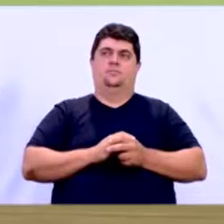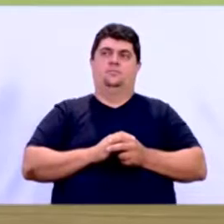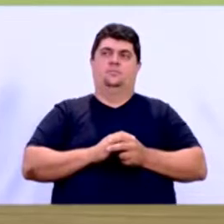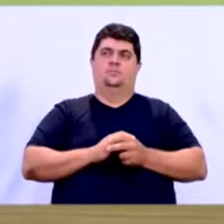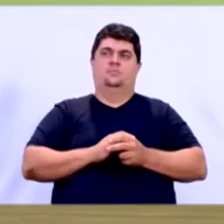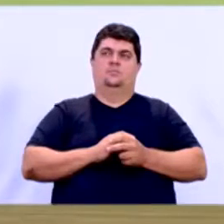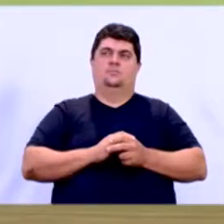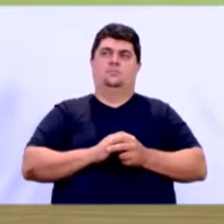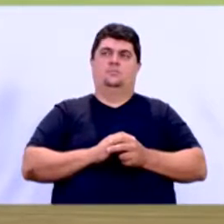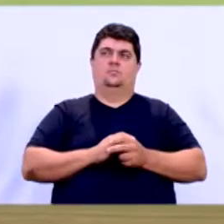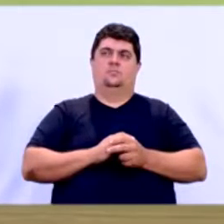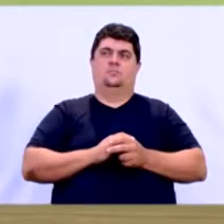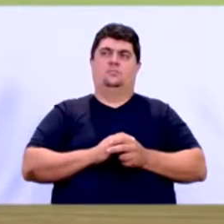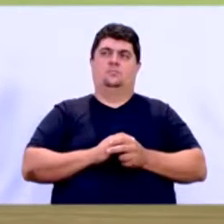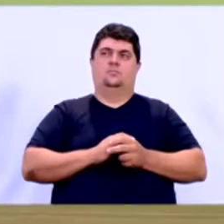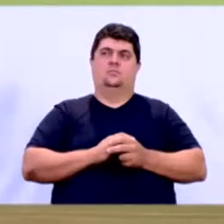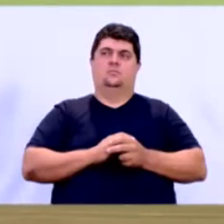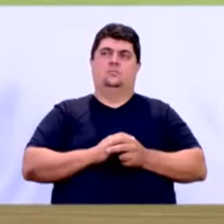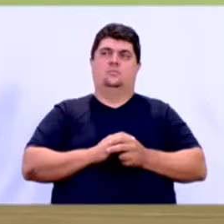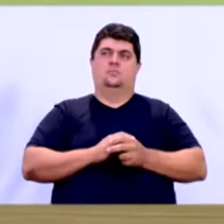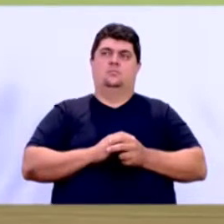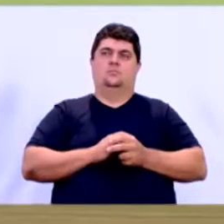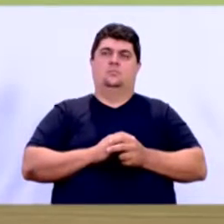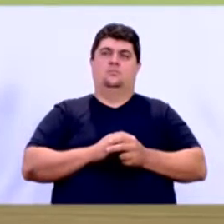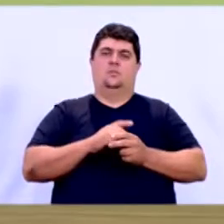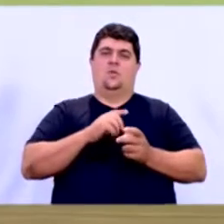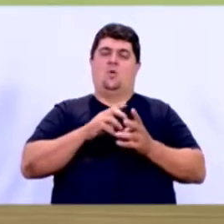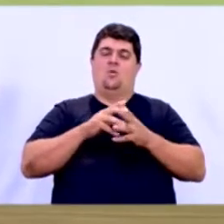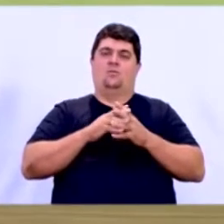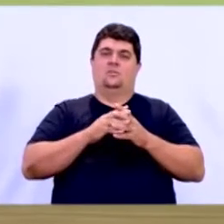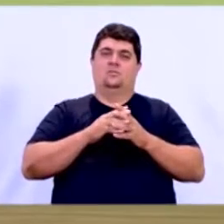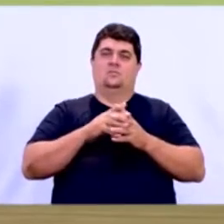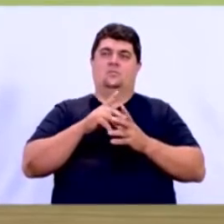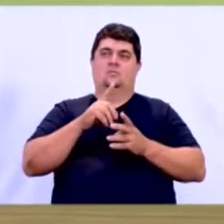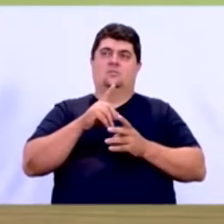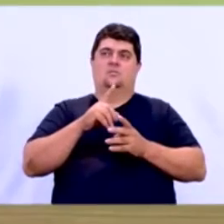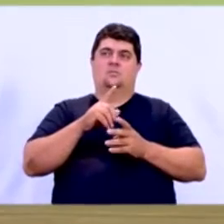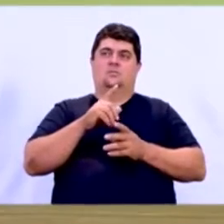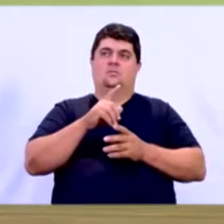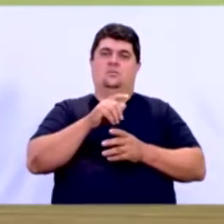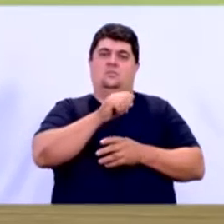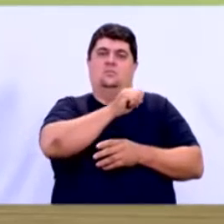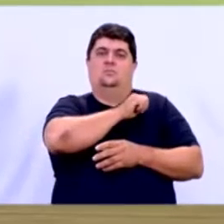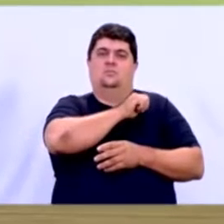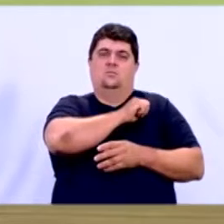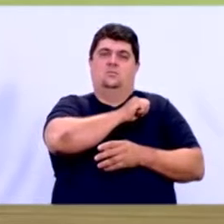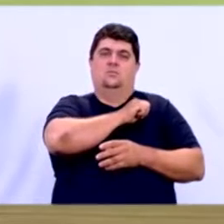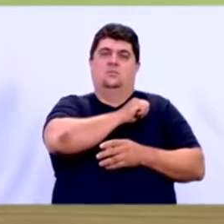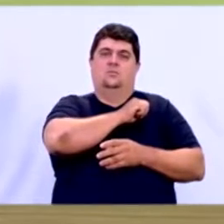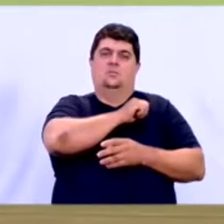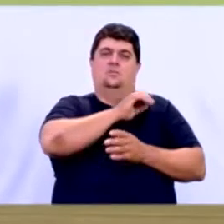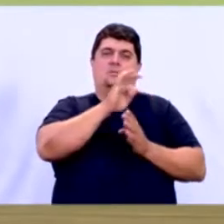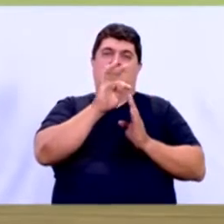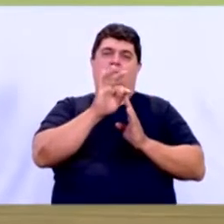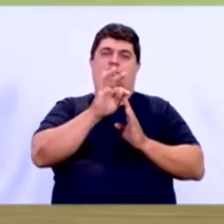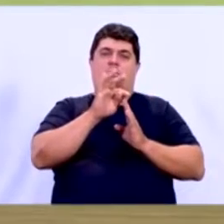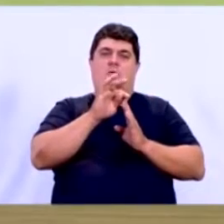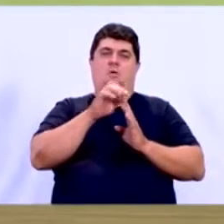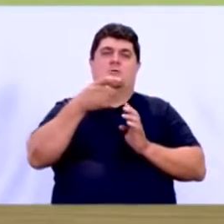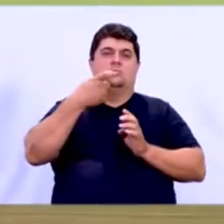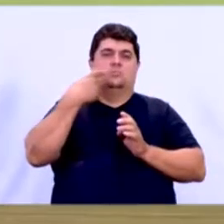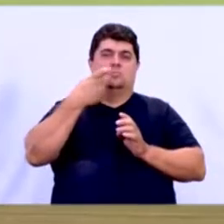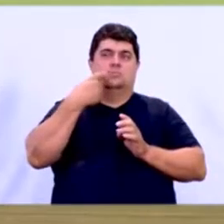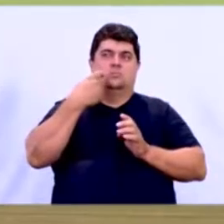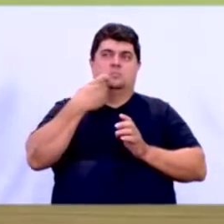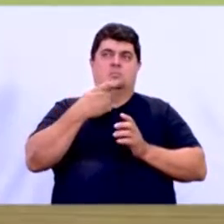estou estranhando o mesmo nome da aluna ou eu fiz alguma confusão aqui, mas ela colocou como técnico da área de piscicultura. Gente, então depois